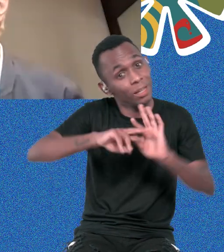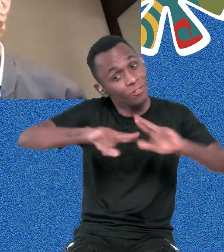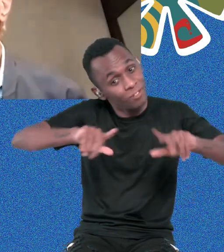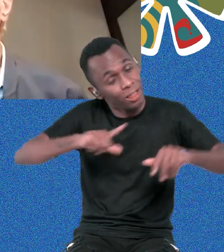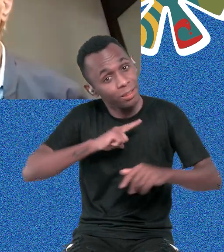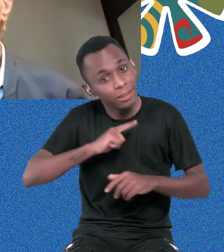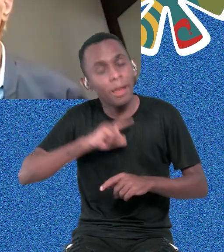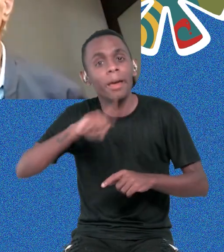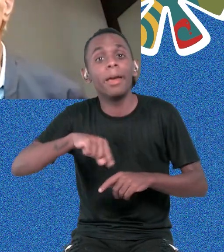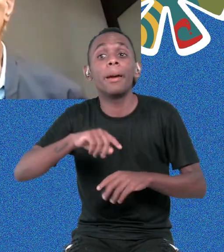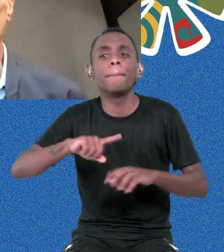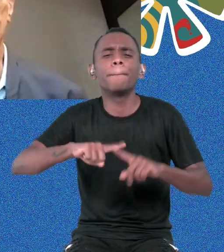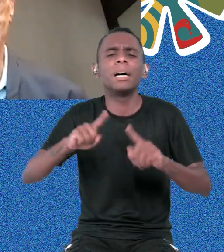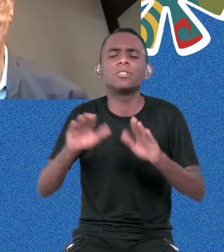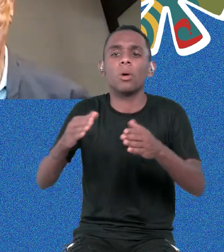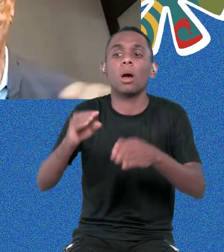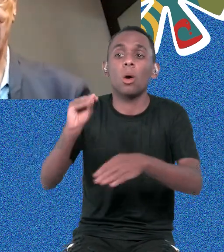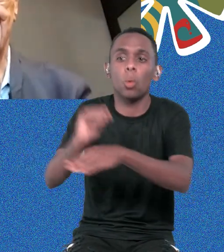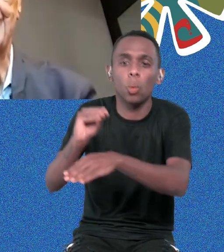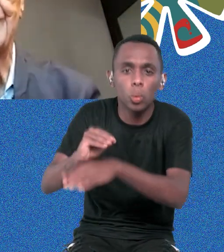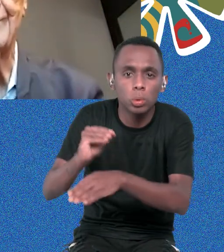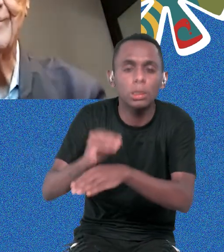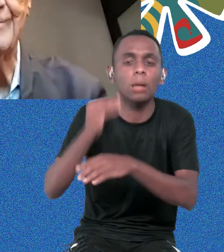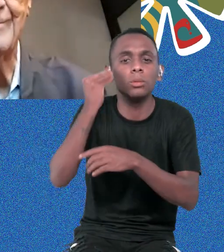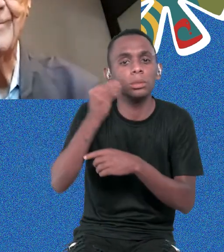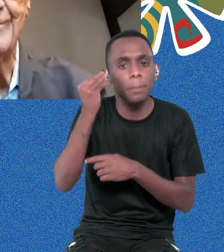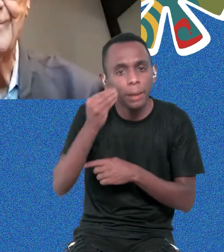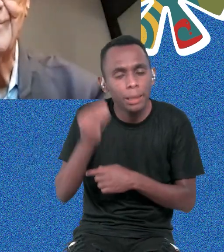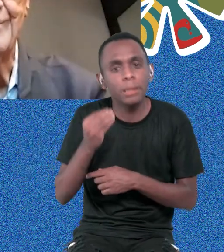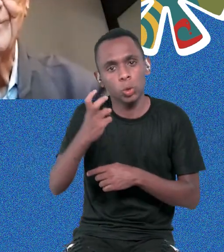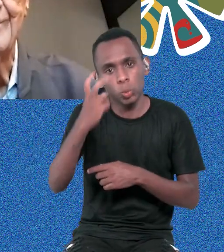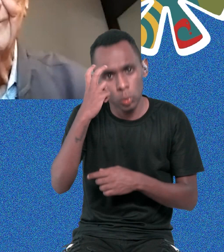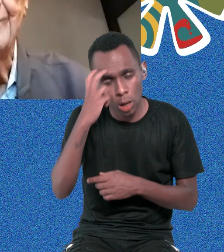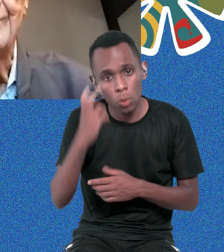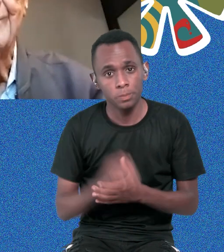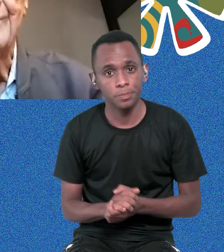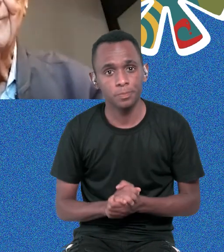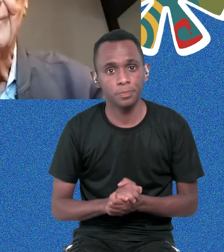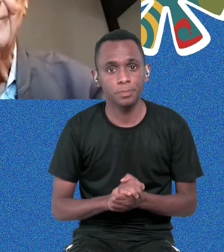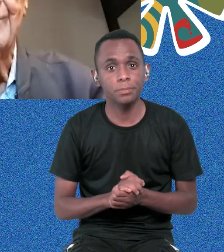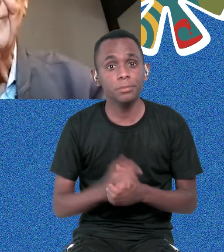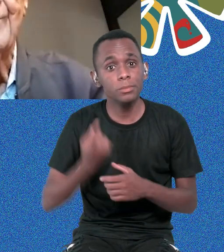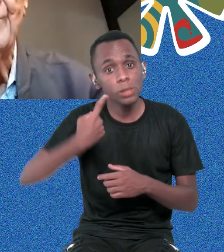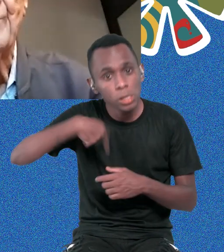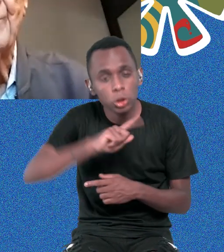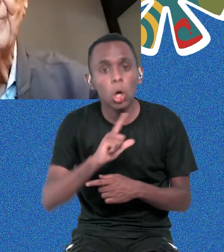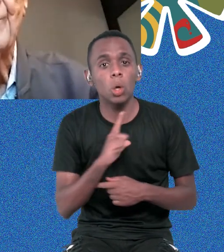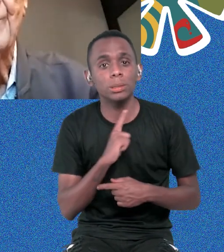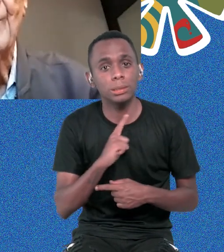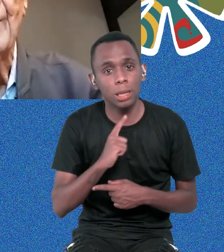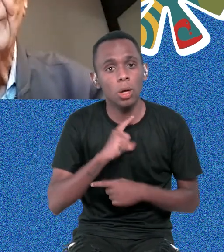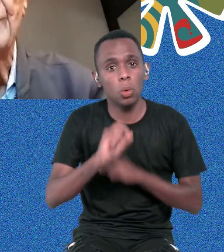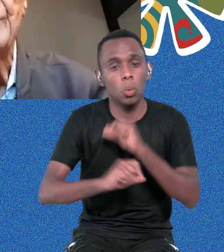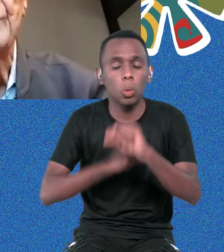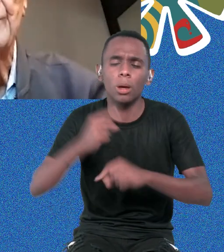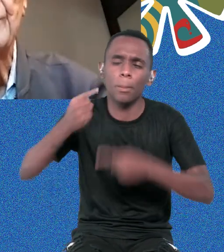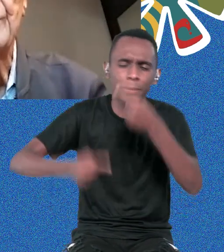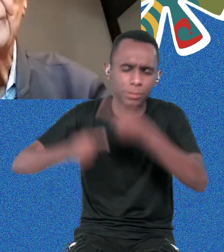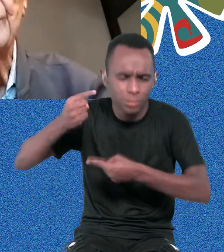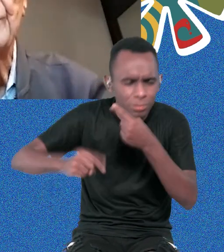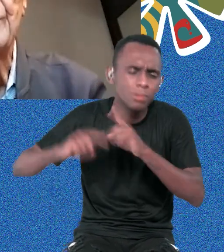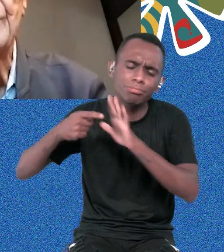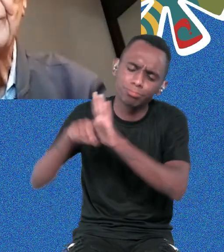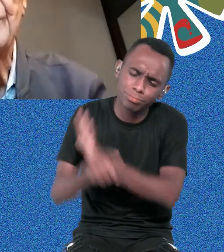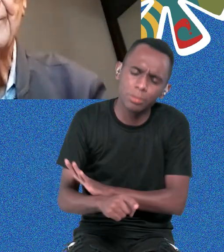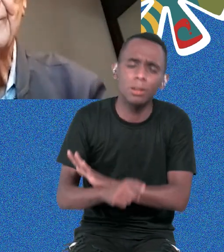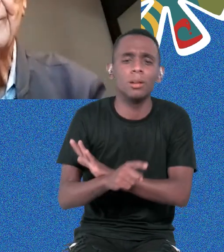preservação da diversidade das nossas vivências culturais, a gente tem uma